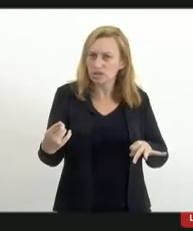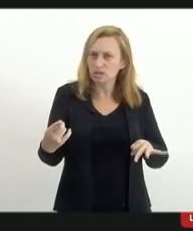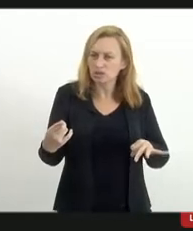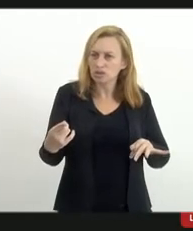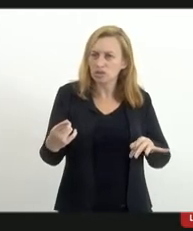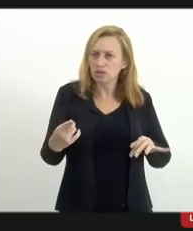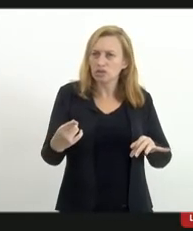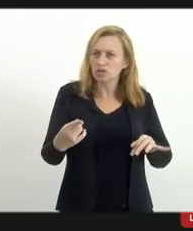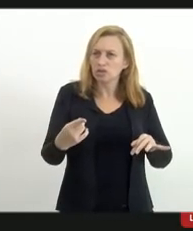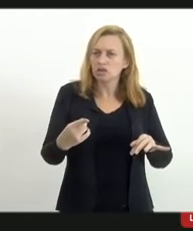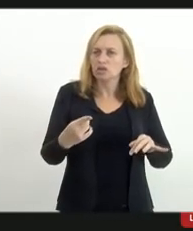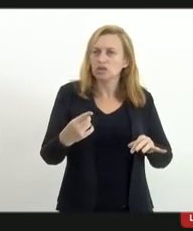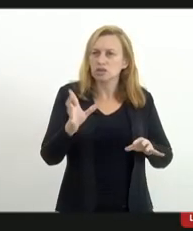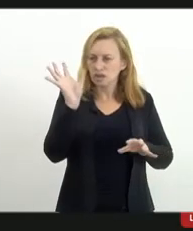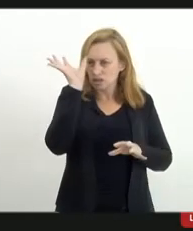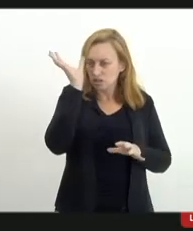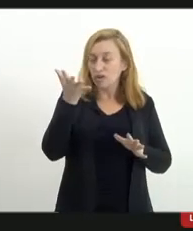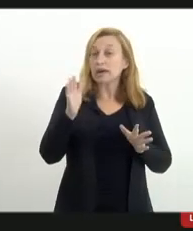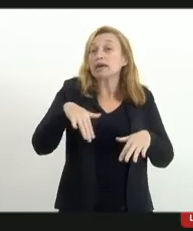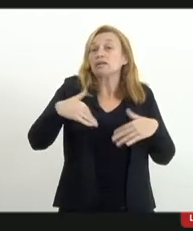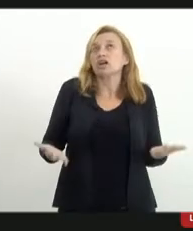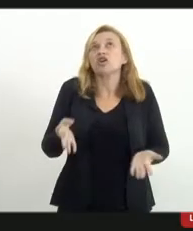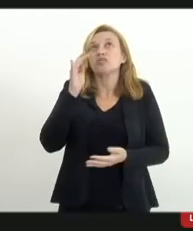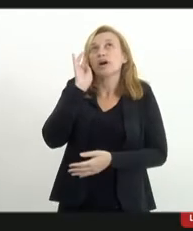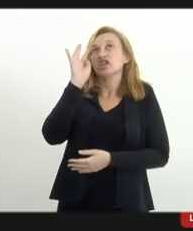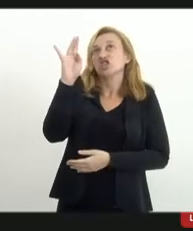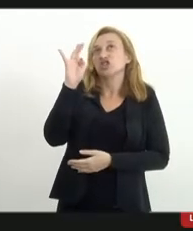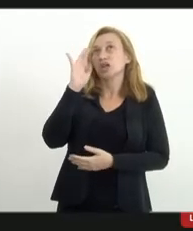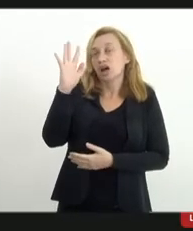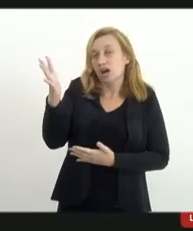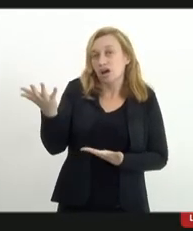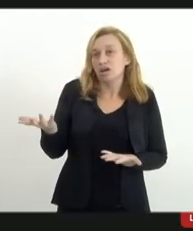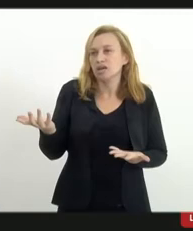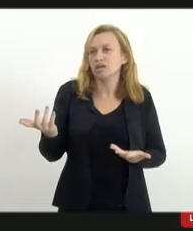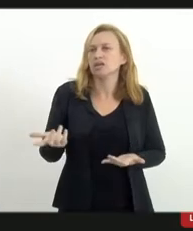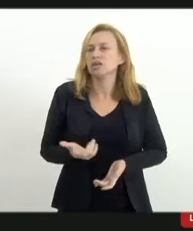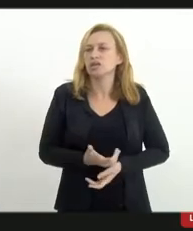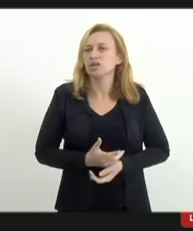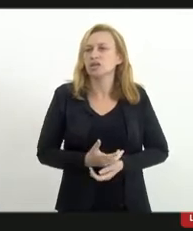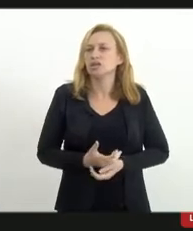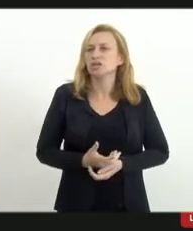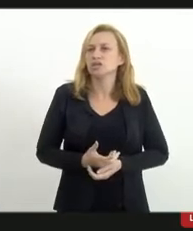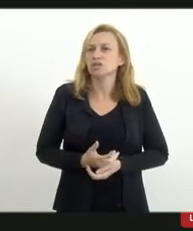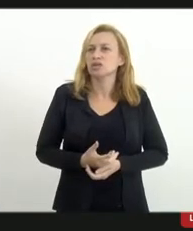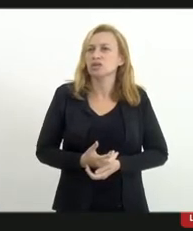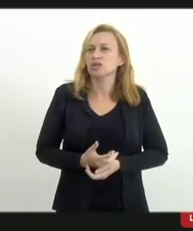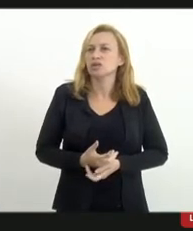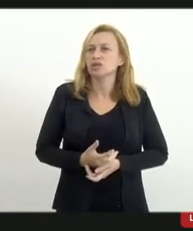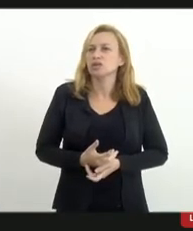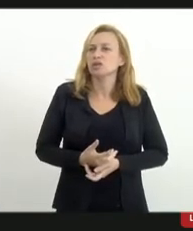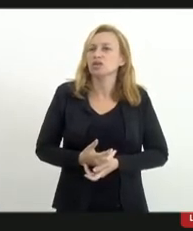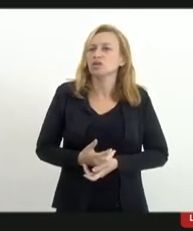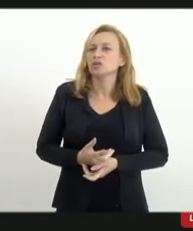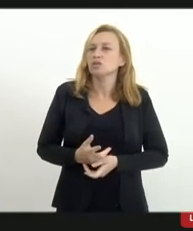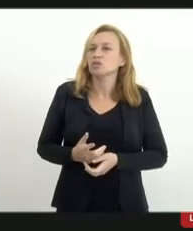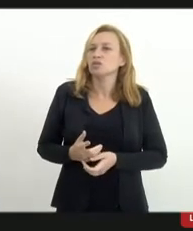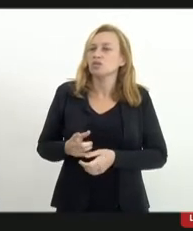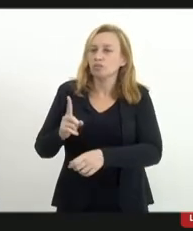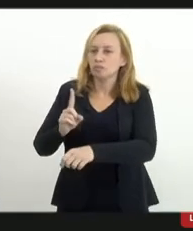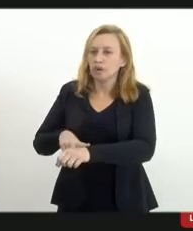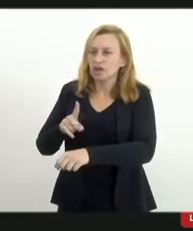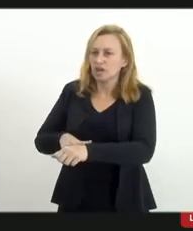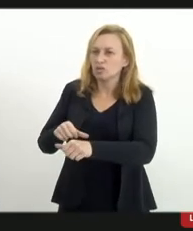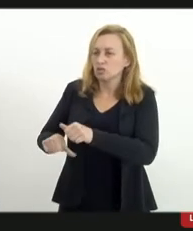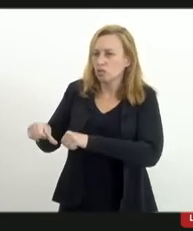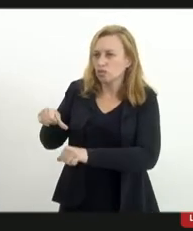Então, imaginar que o contraditório vai ter que ocorrer no curso do prazo